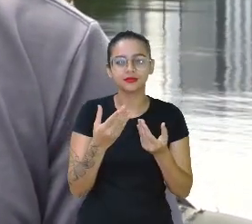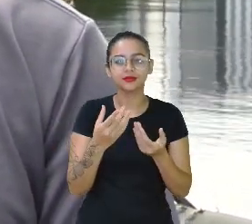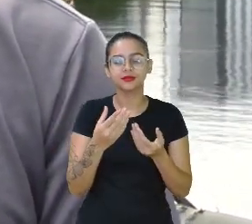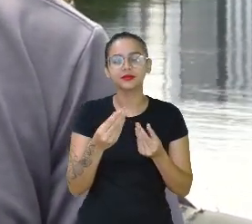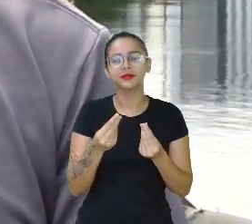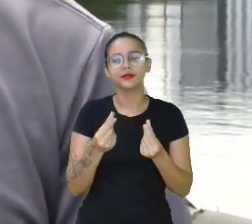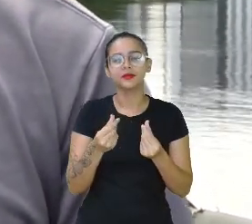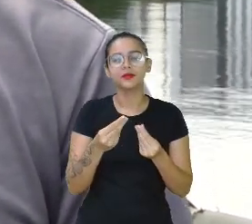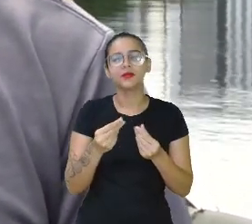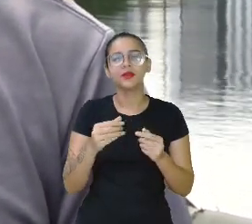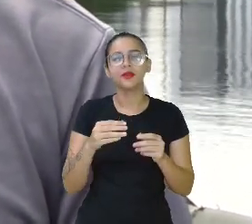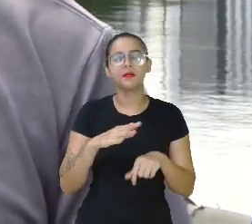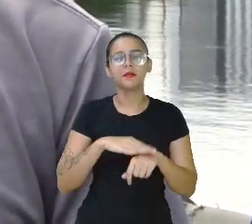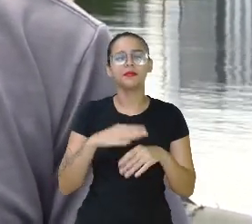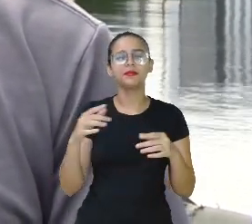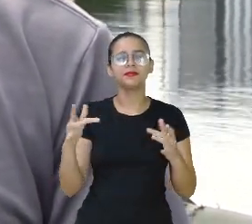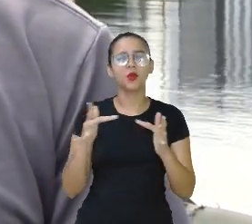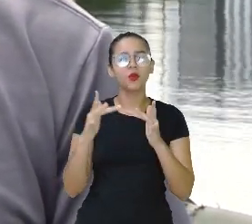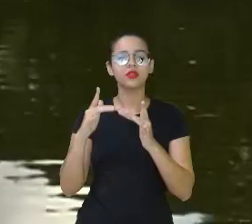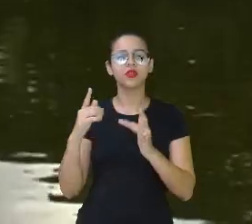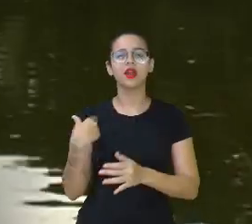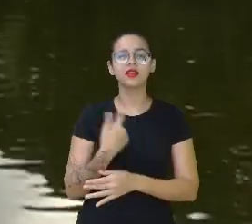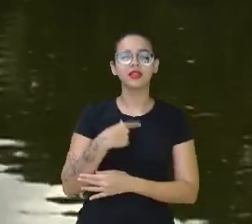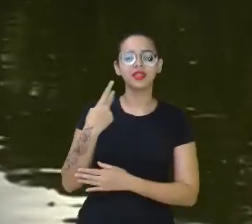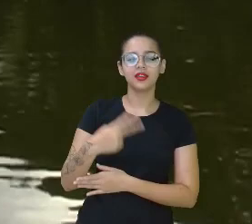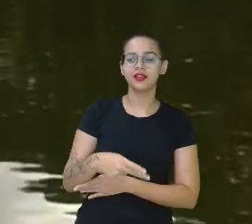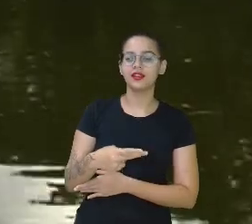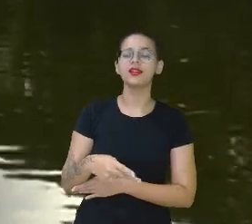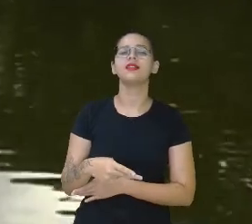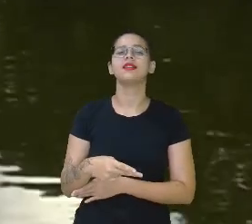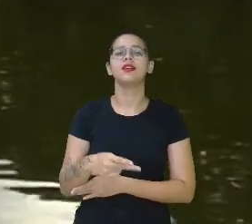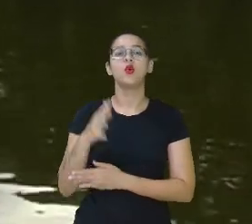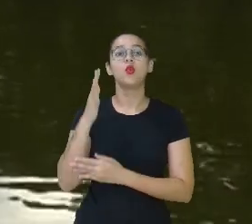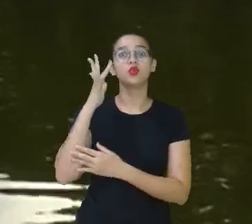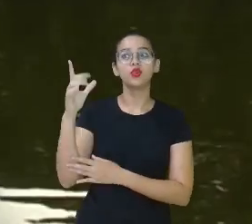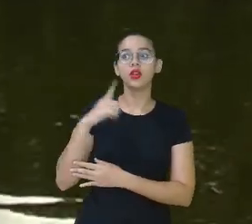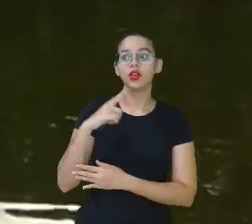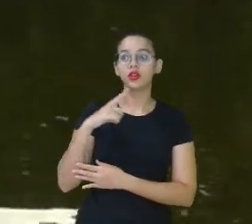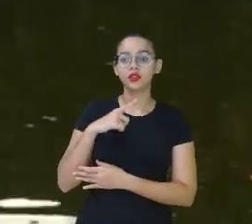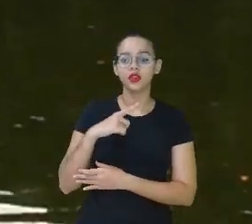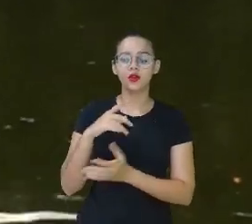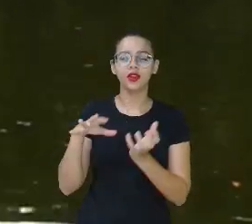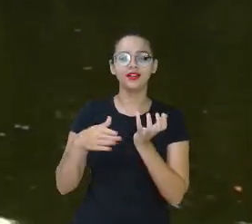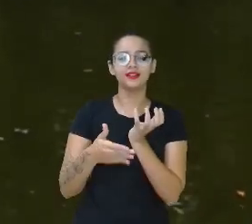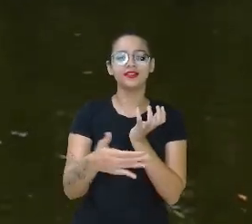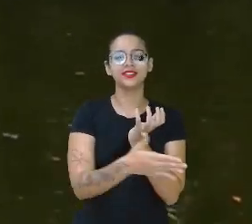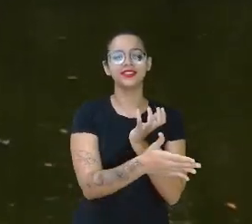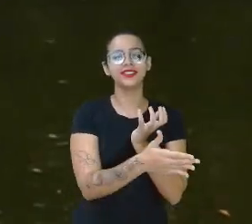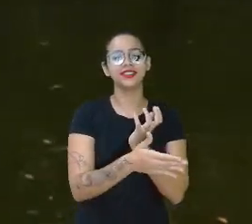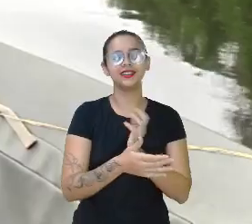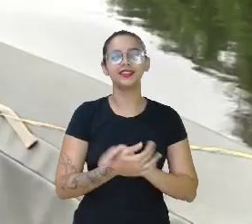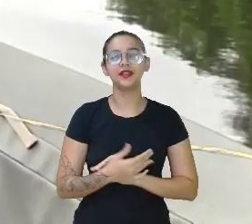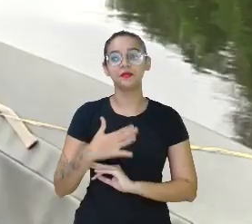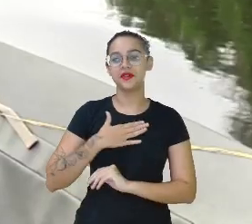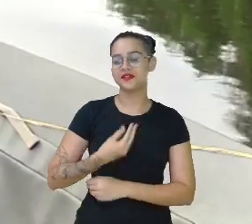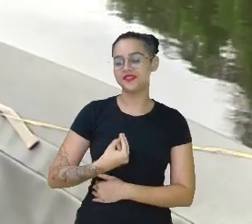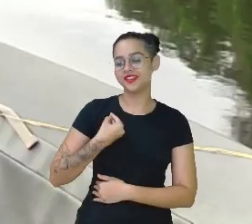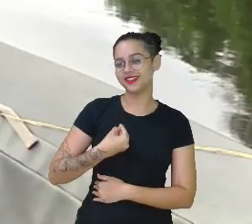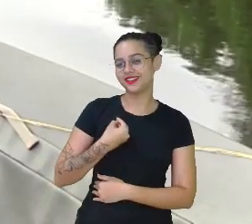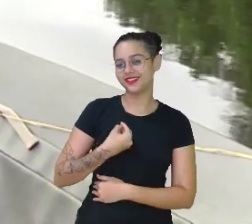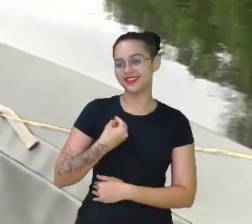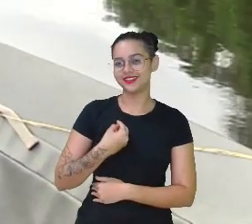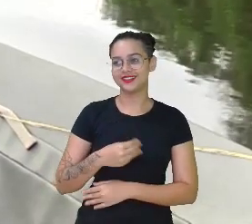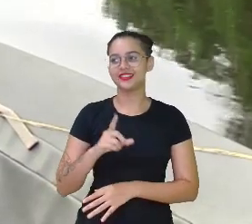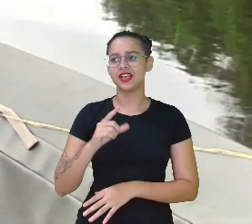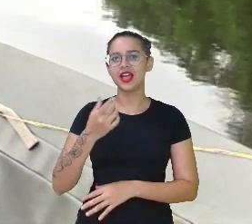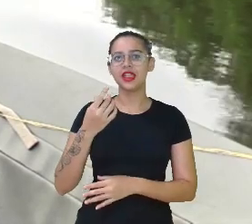acolhimento com a gente aqui, que a gente trata as pessoas aqui. O sonho que eu tenho no Capibaribe, na minha vida, é